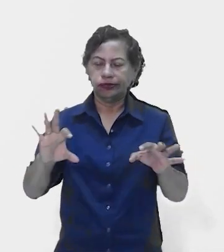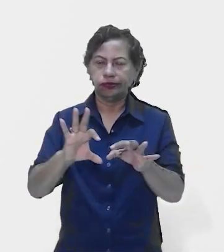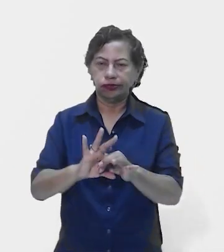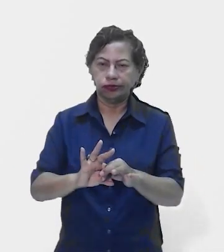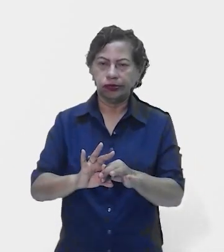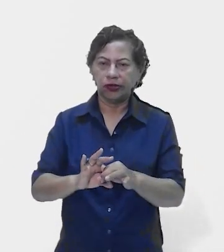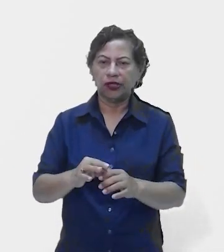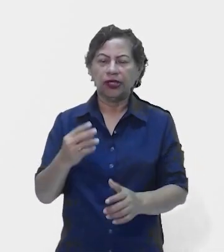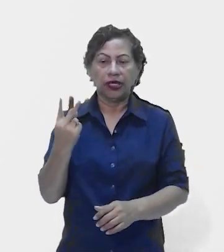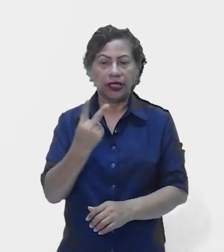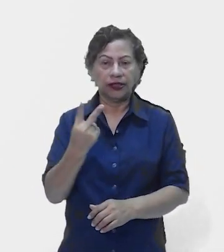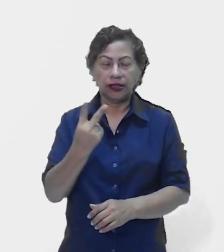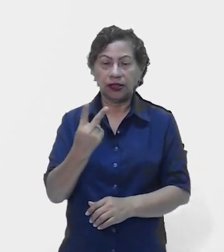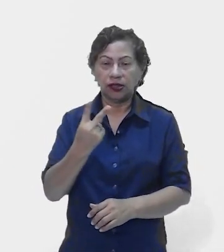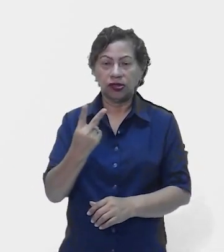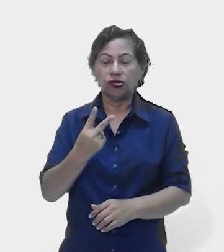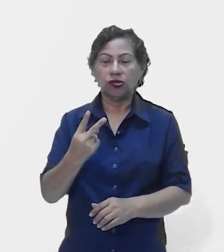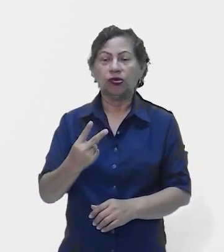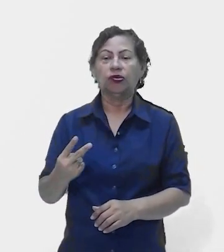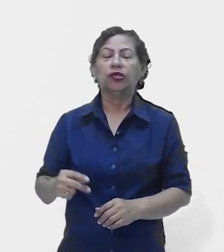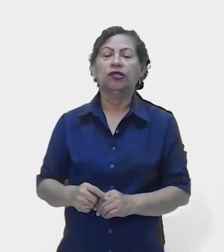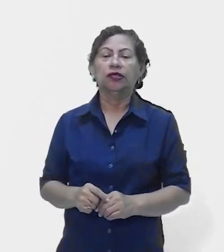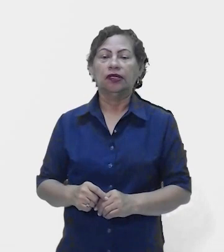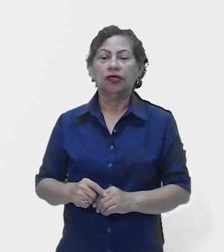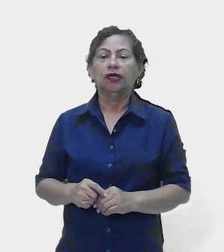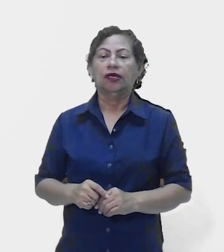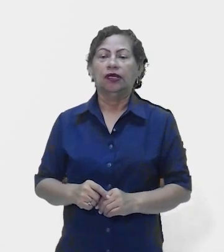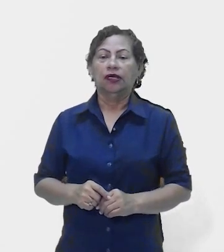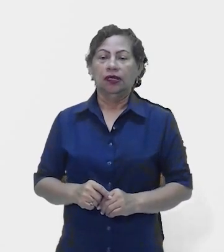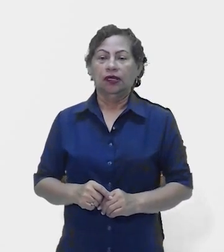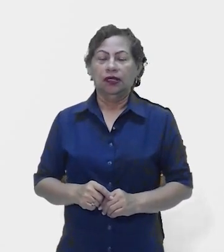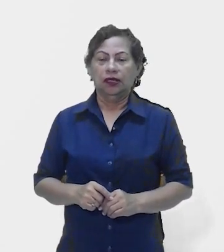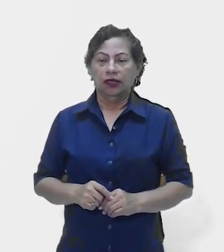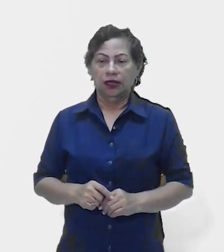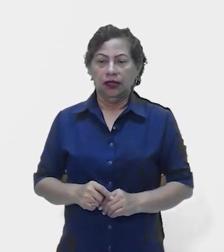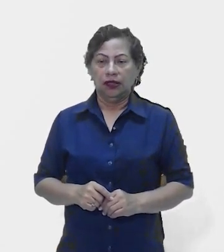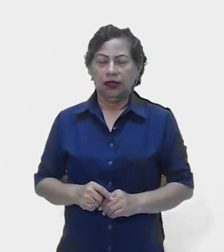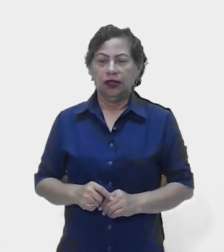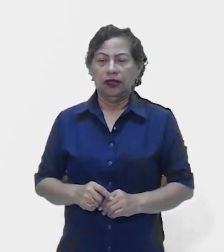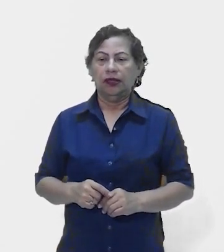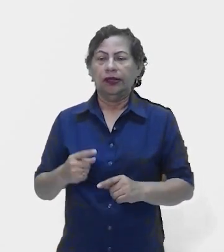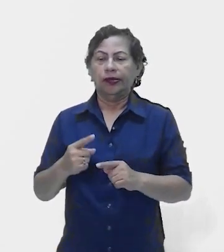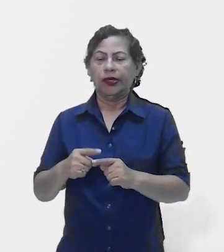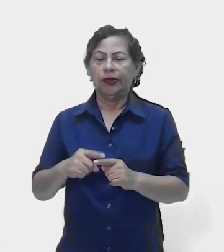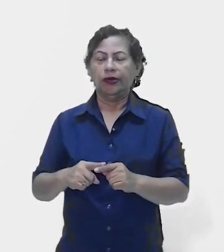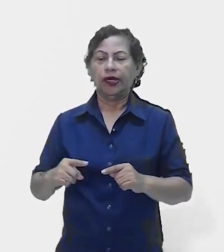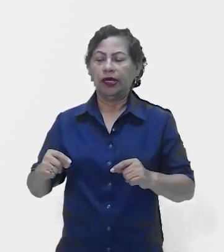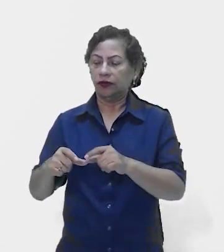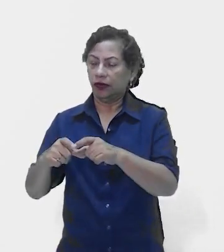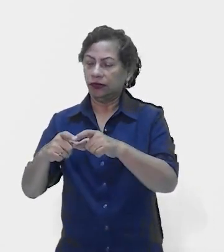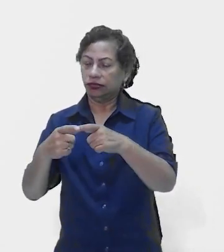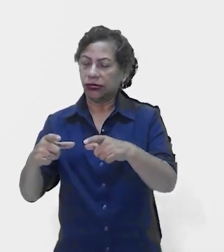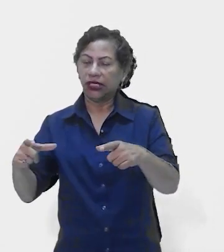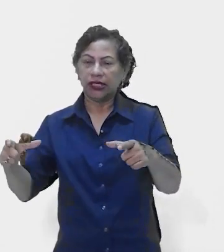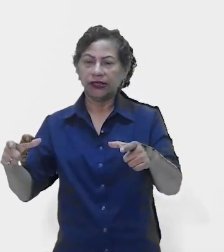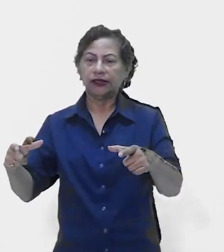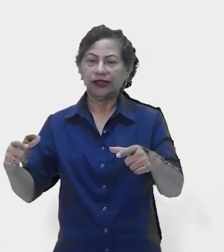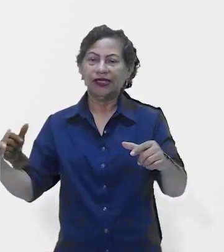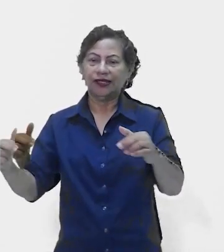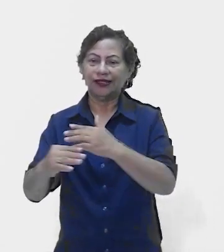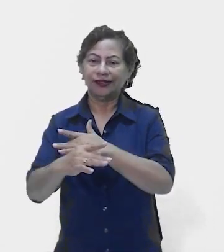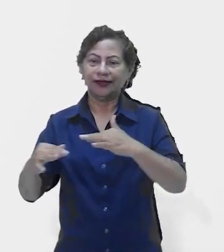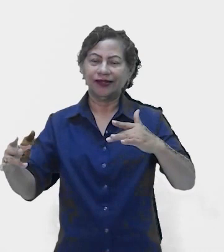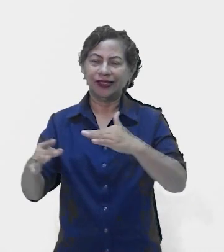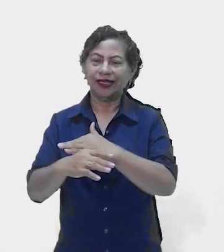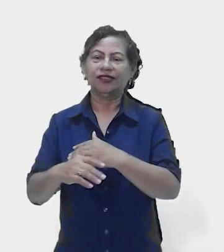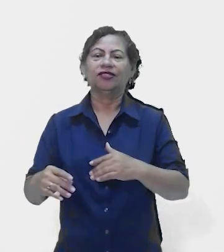porque esses fluxos migratórios, eles foram direcionados, essa saída do homem do campo em direção às cidades, foram